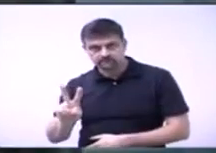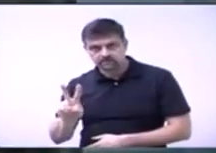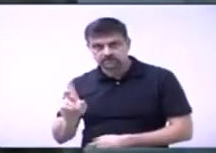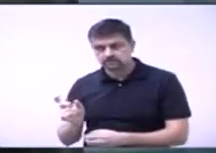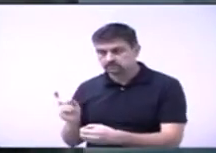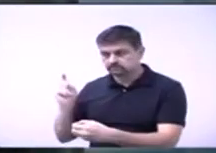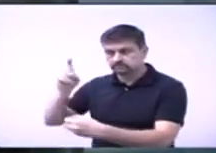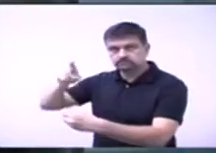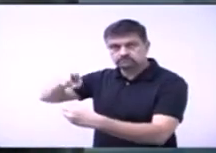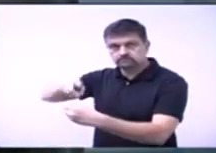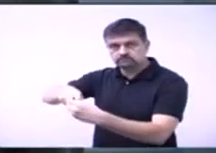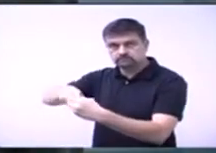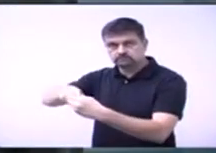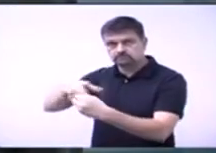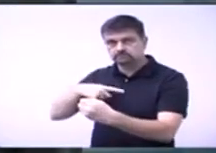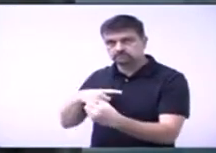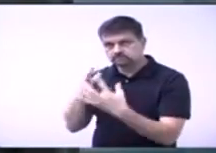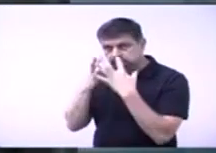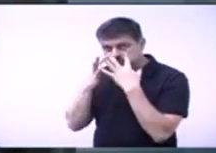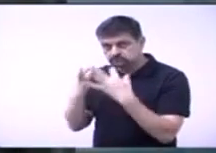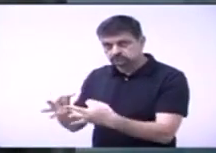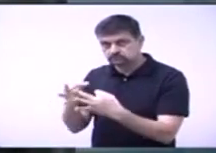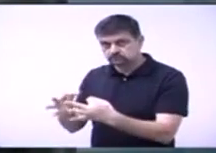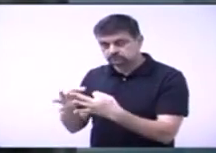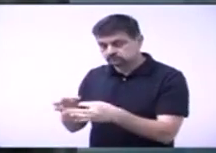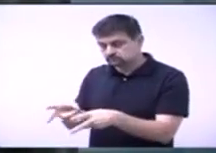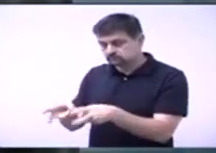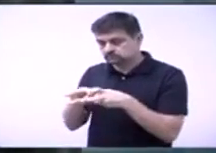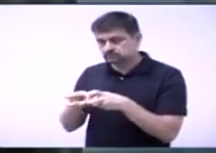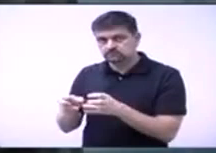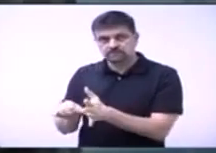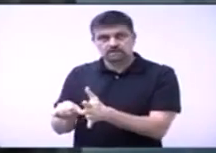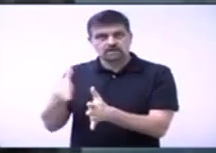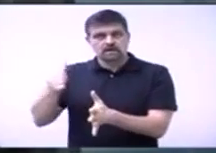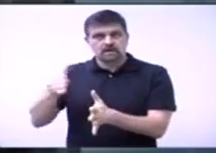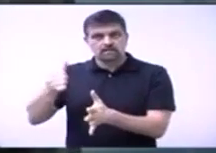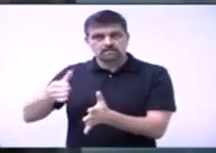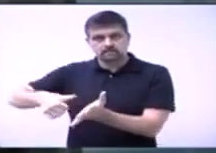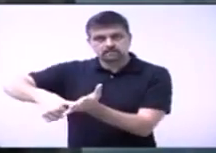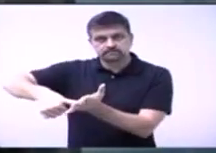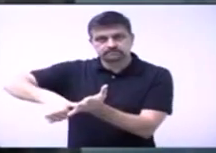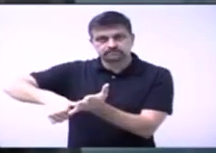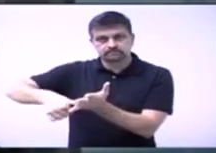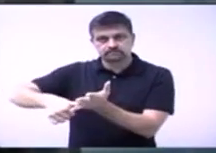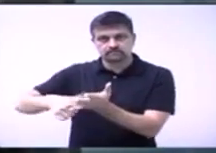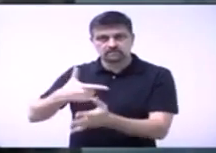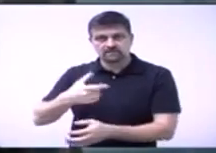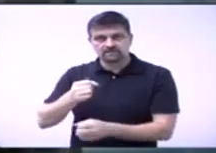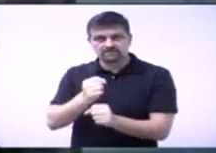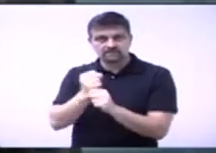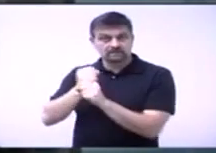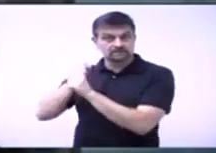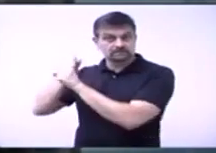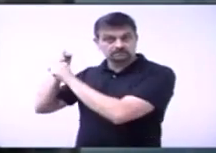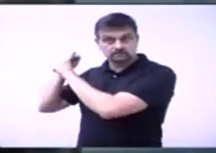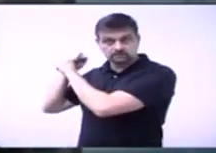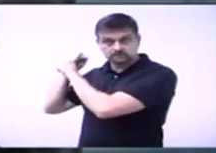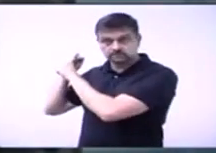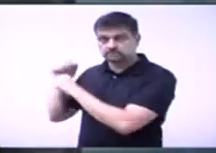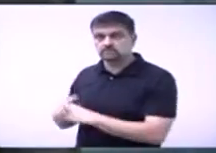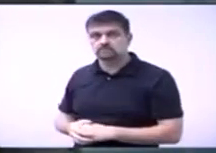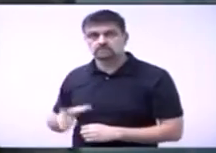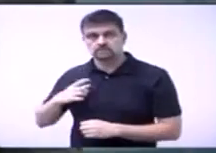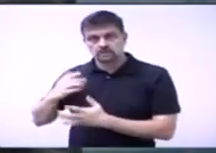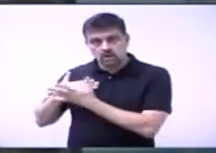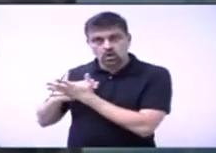Observo que a minha primeira filiação partidária, há 20 anos atrás, foi